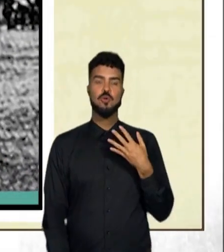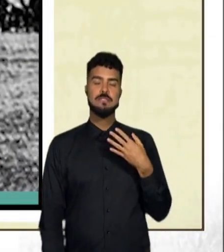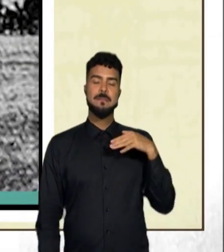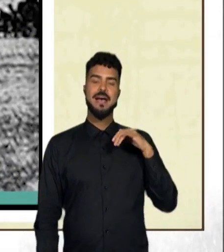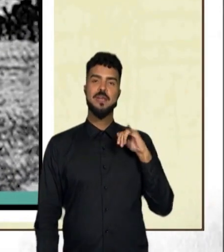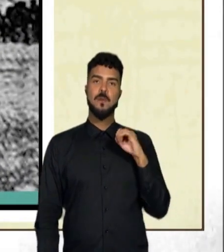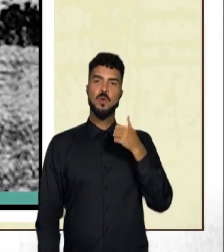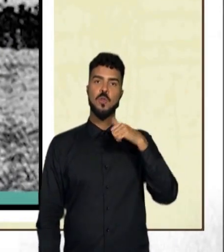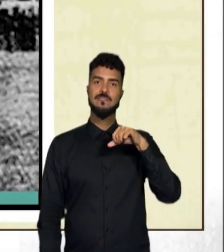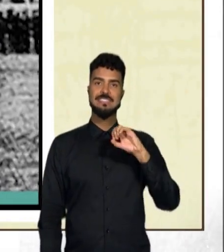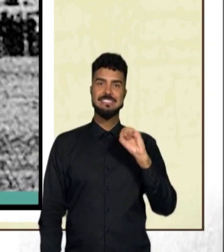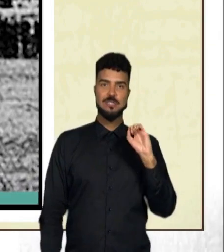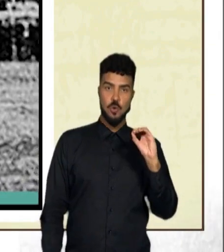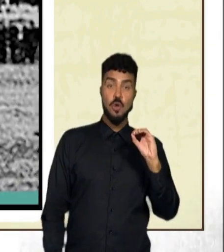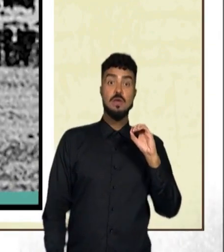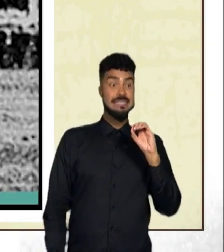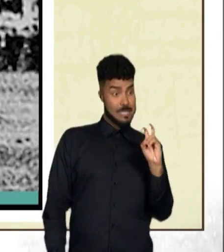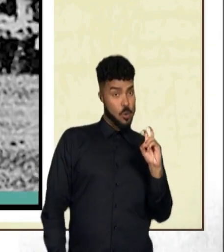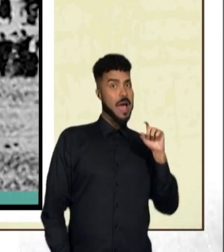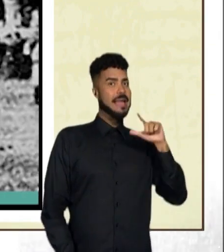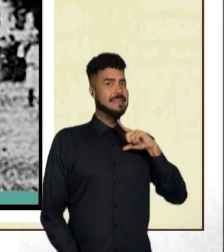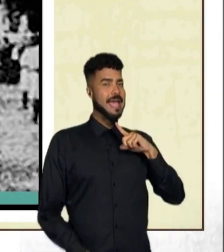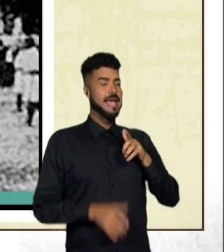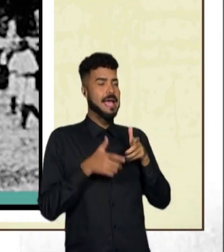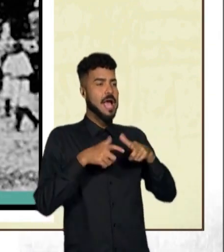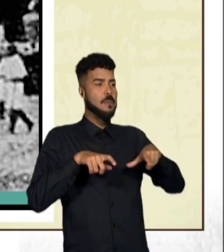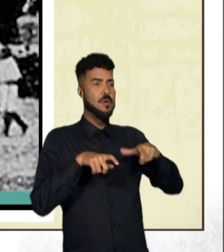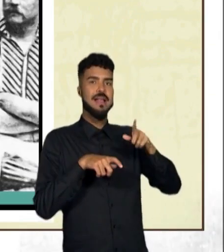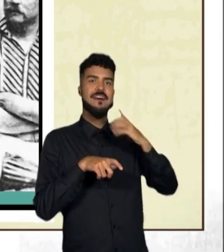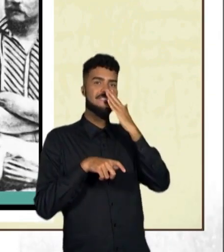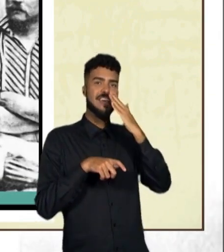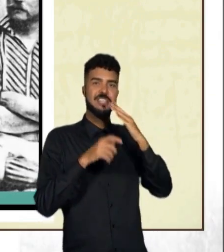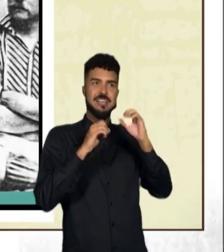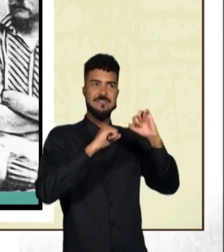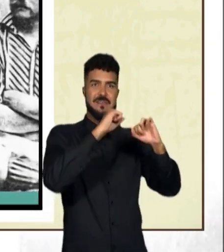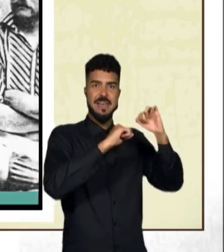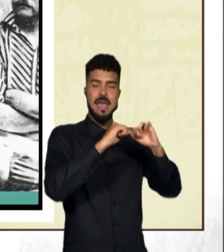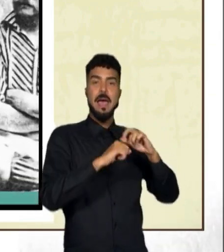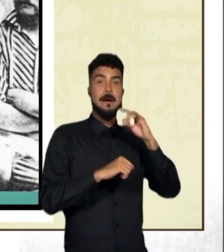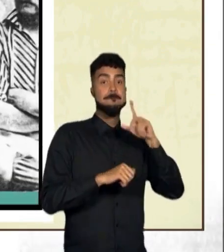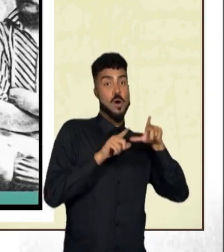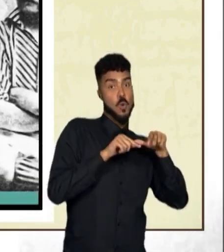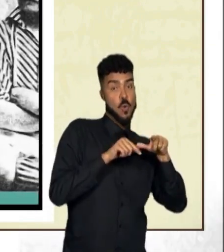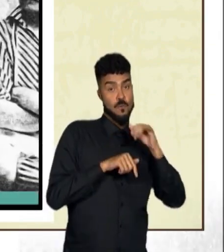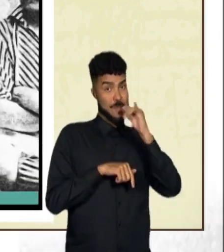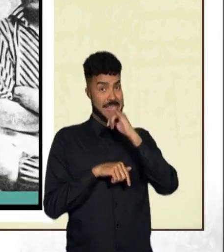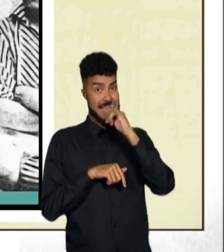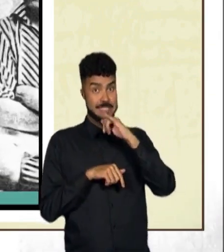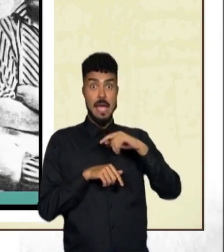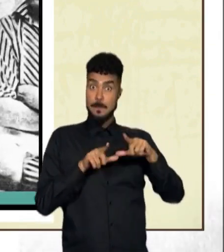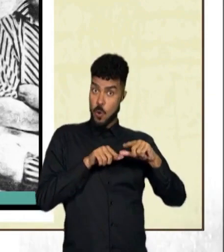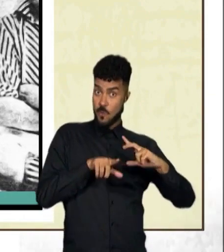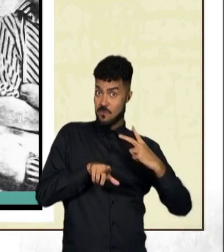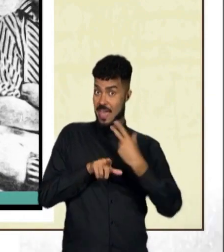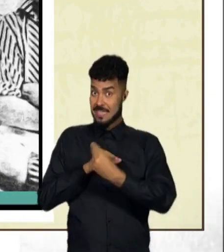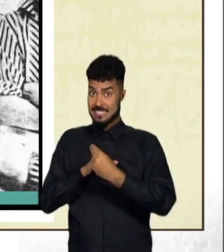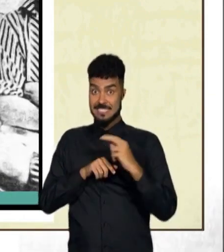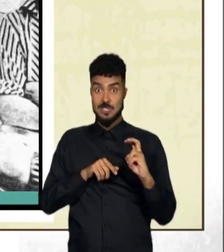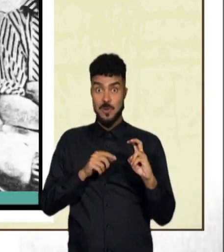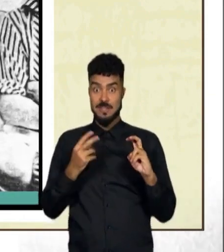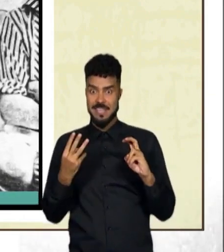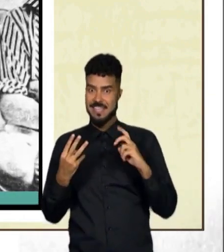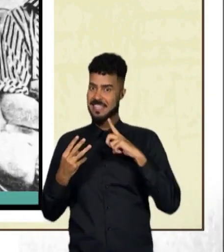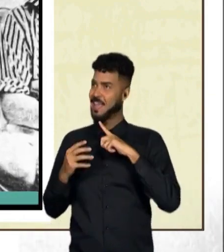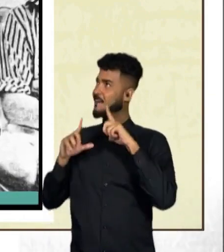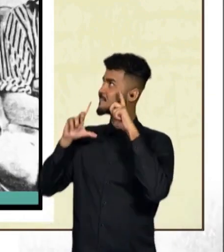no campo do Jardim da Fábrica Bangu, entre Bangu e Fluminense. O Bangu vence o Fluminense por 5-3, tem até uma foto desse jogo, do time